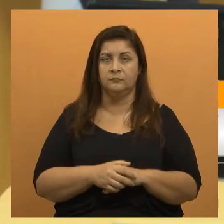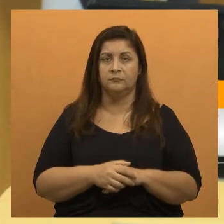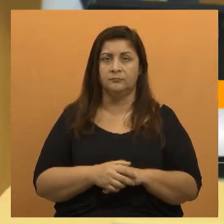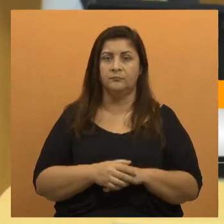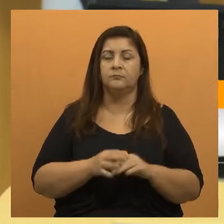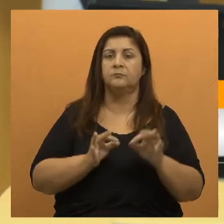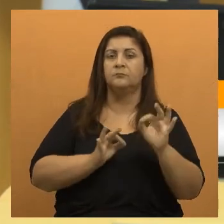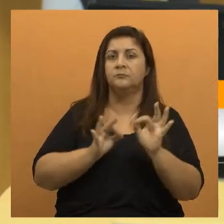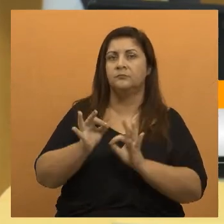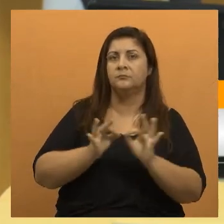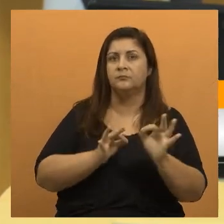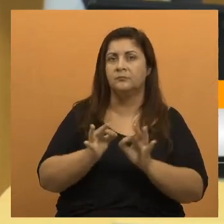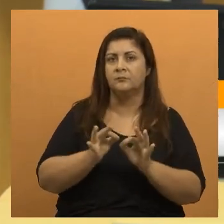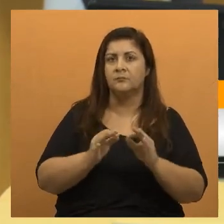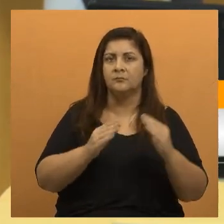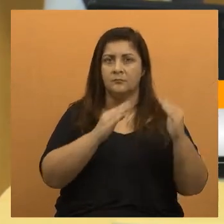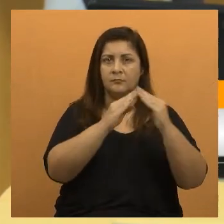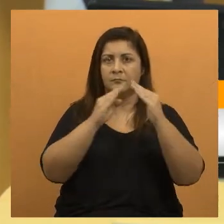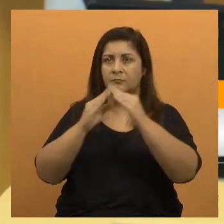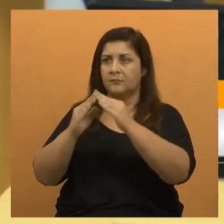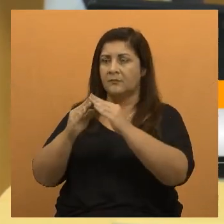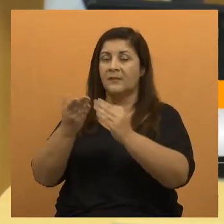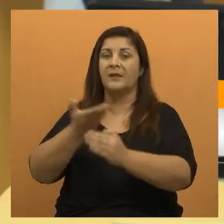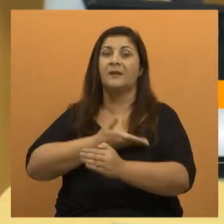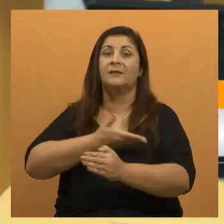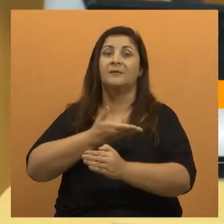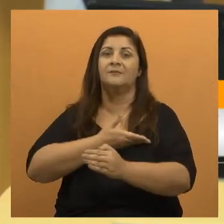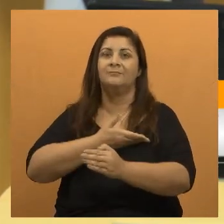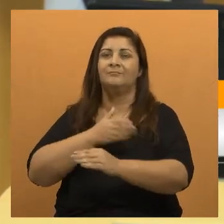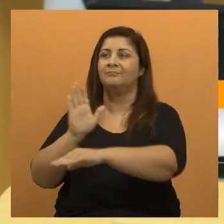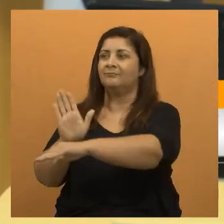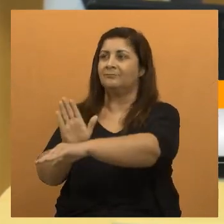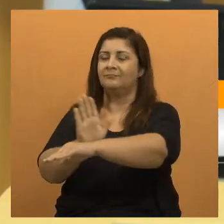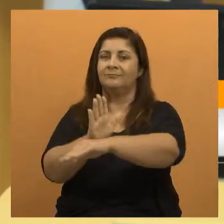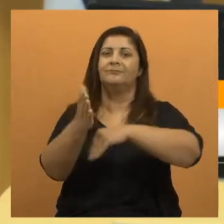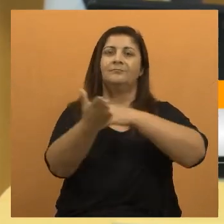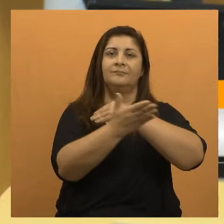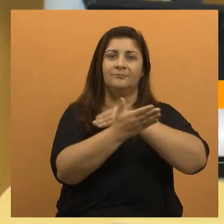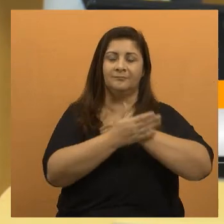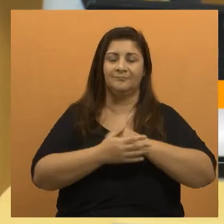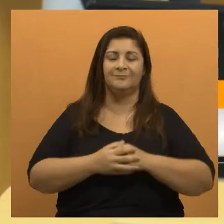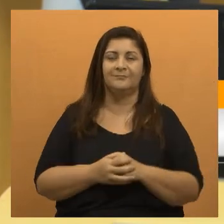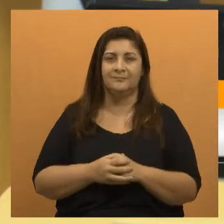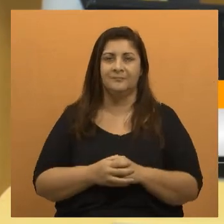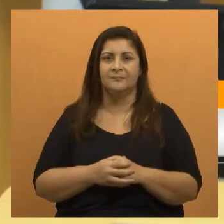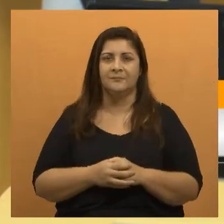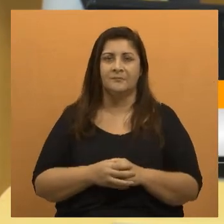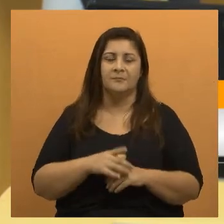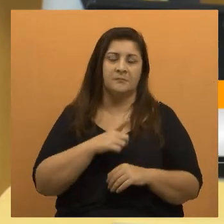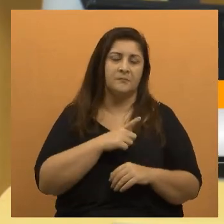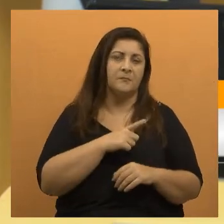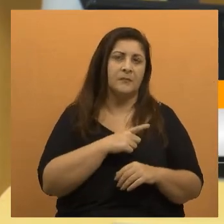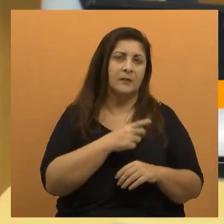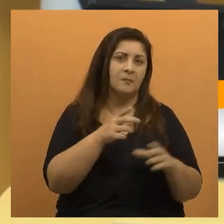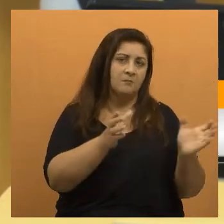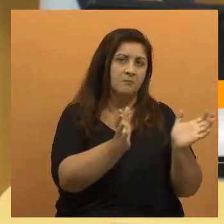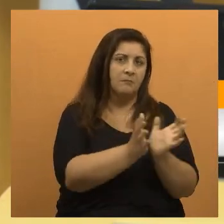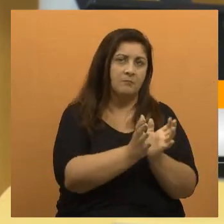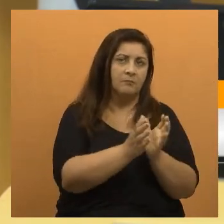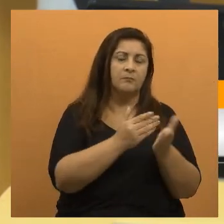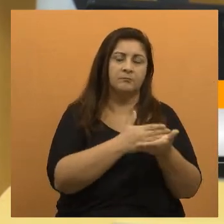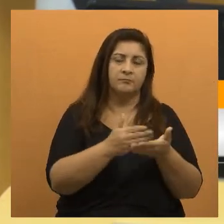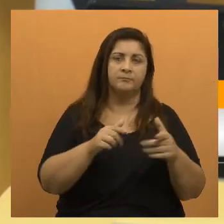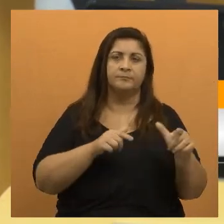Implementamos a vizinhança solidária em vários bairros, tais como Vila Branca, Parque Califórnia,